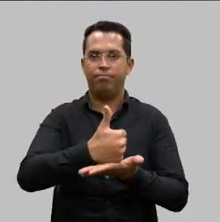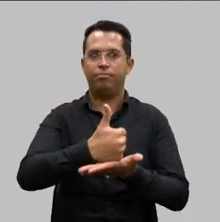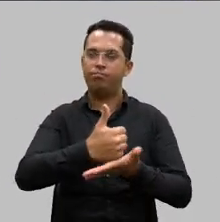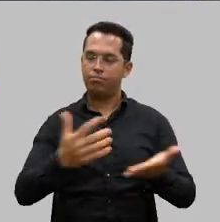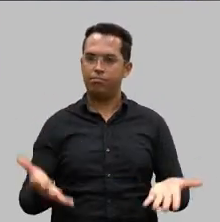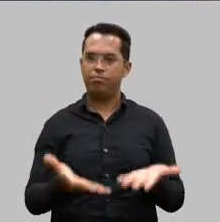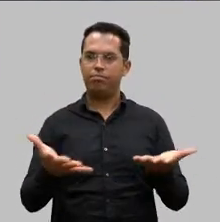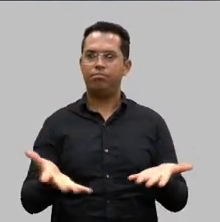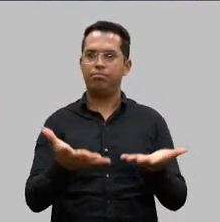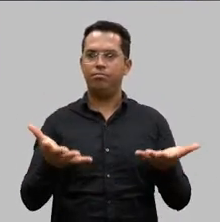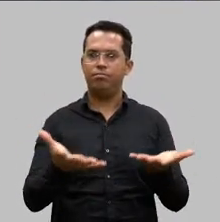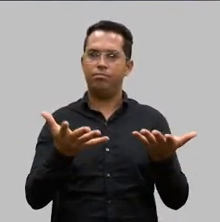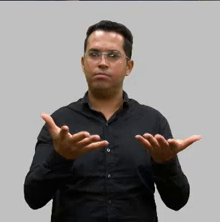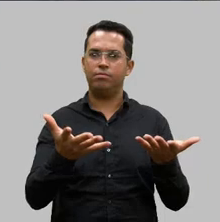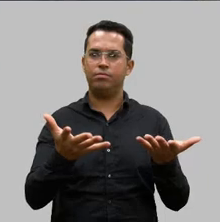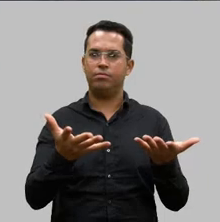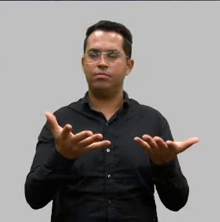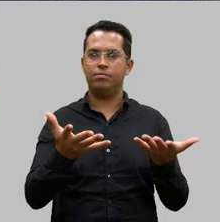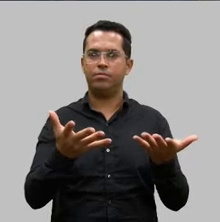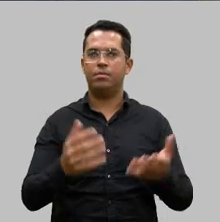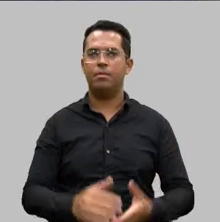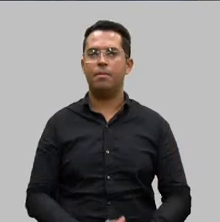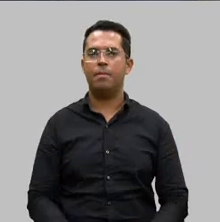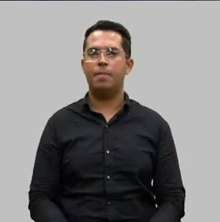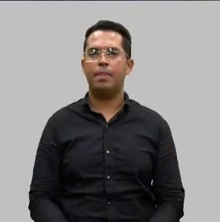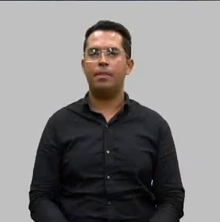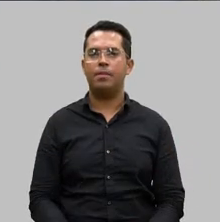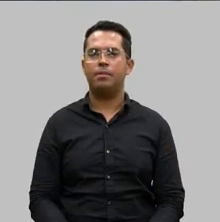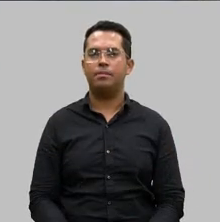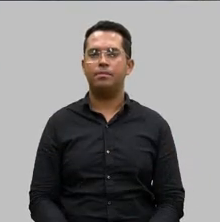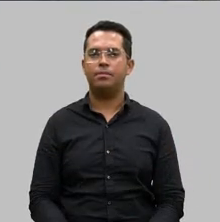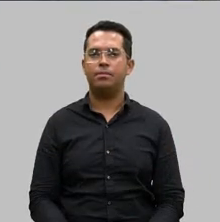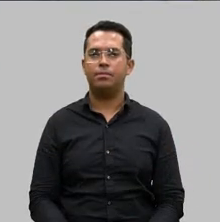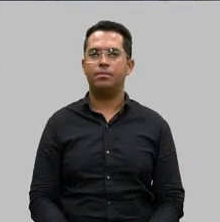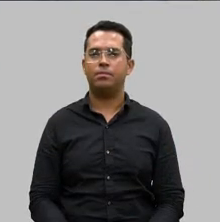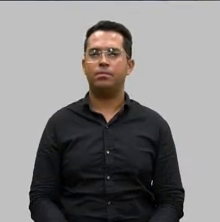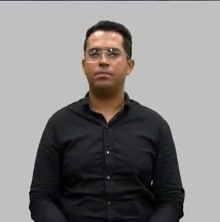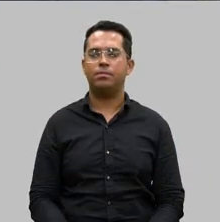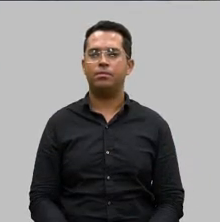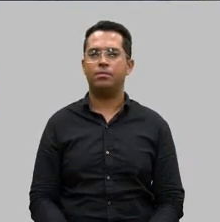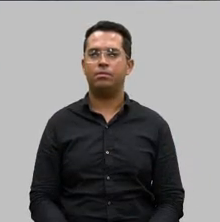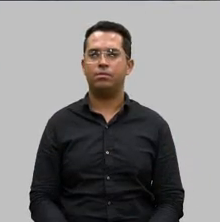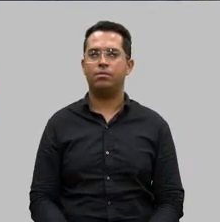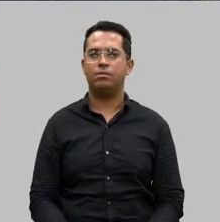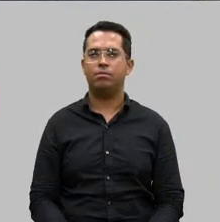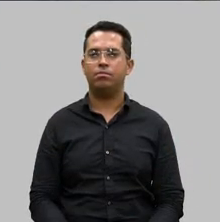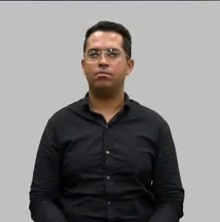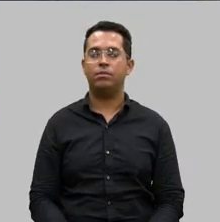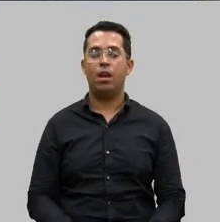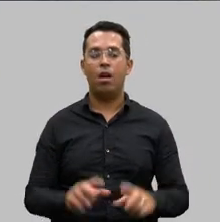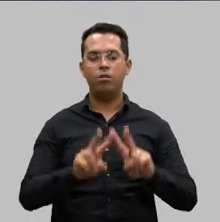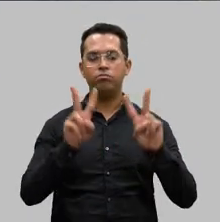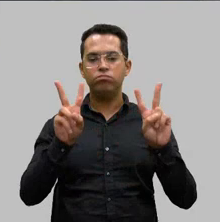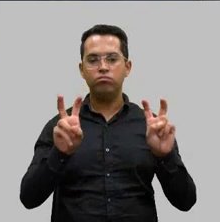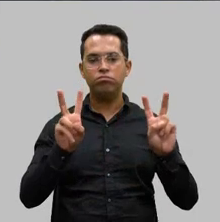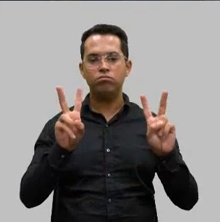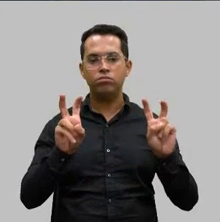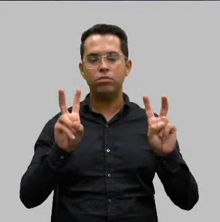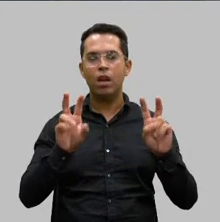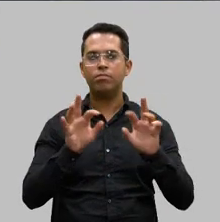feito e tendo passado pelo mandato de prefeito eu já vivi isso então esse é um tema muito